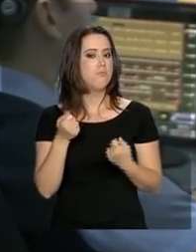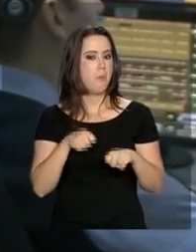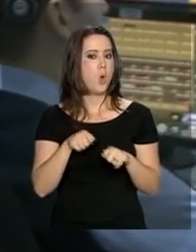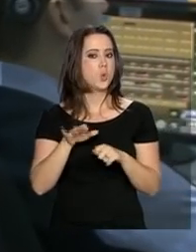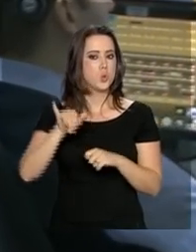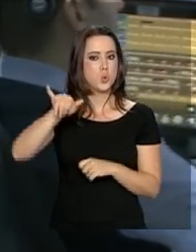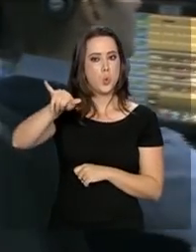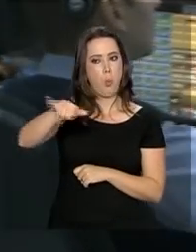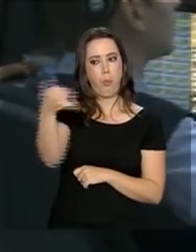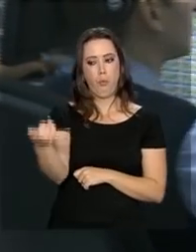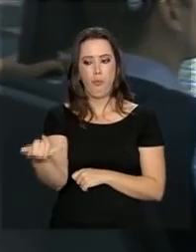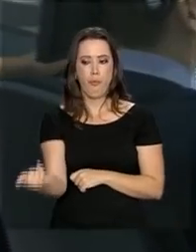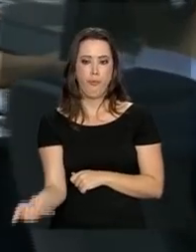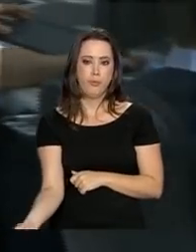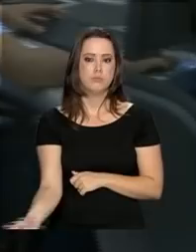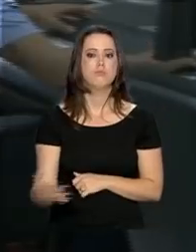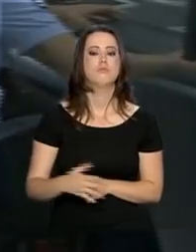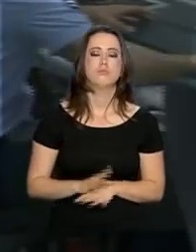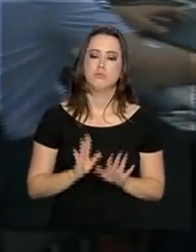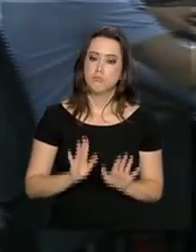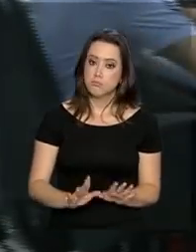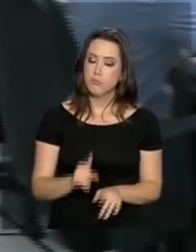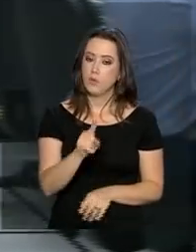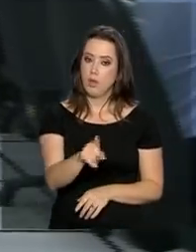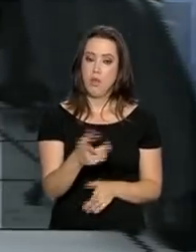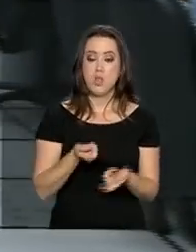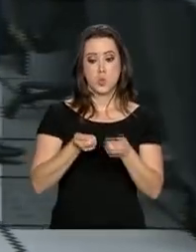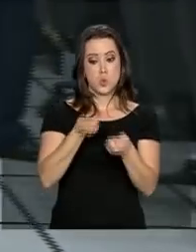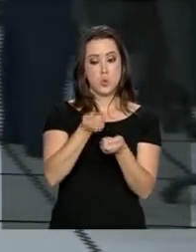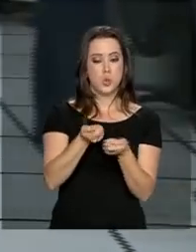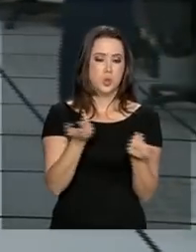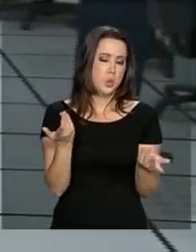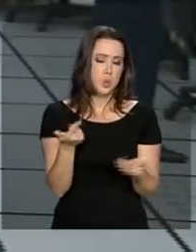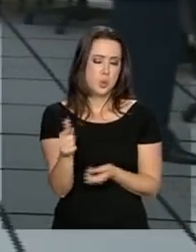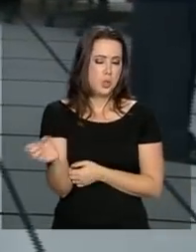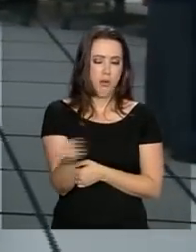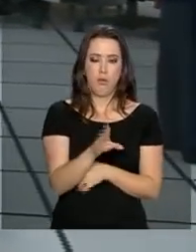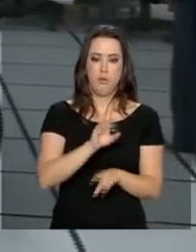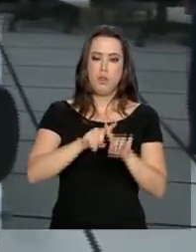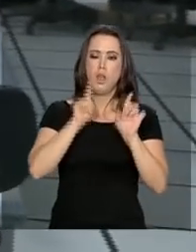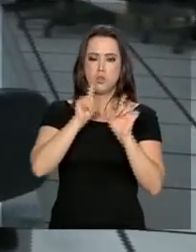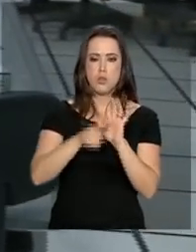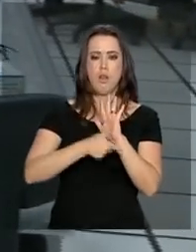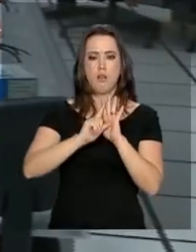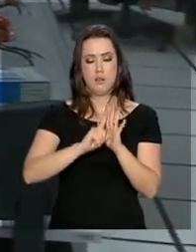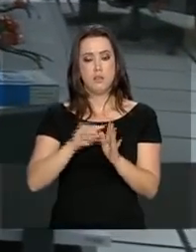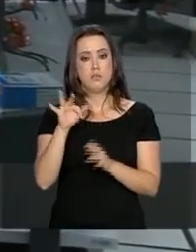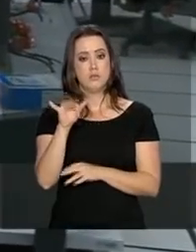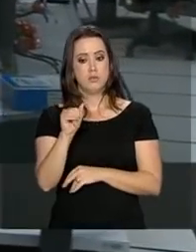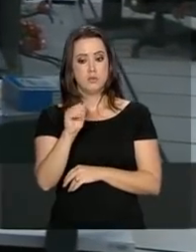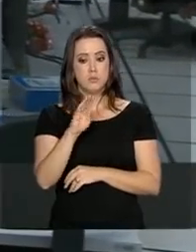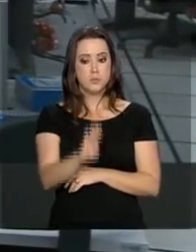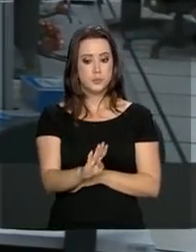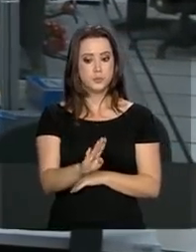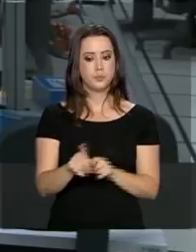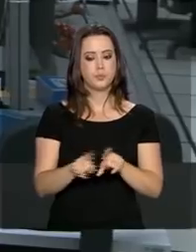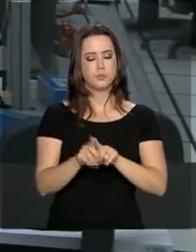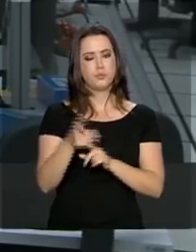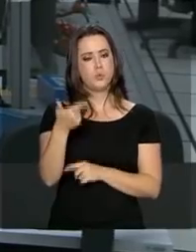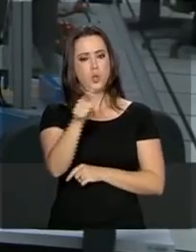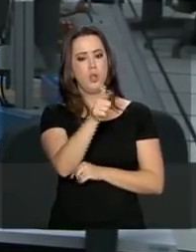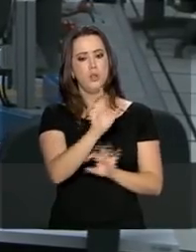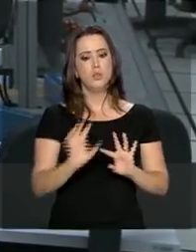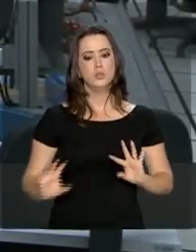segurança para gerenciar o fluxo do tráfego aéreo não é novidade no brasil ele já foi adotado pela força aérea brasileira em